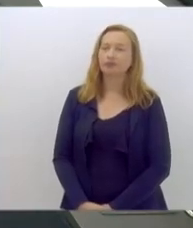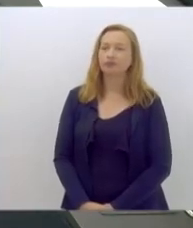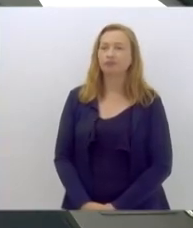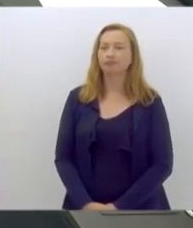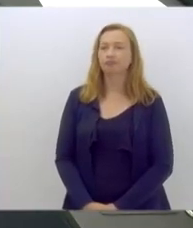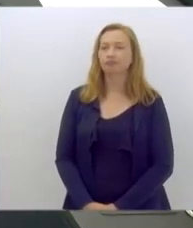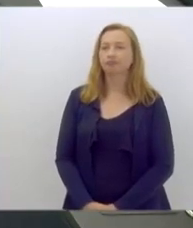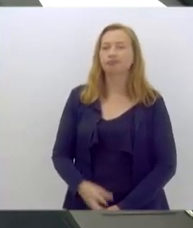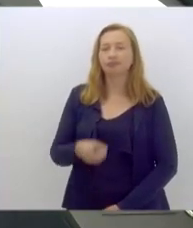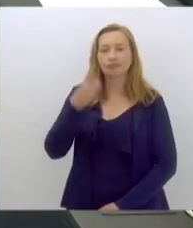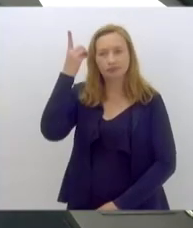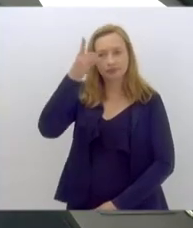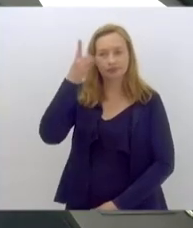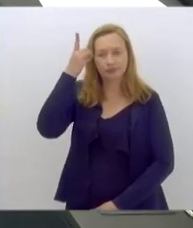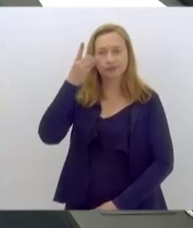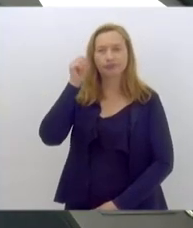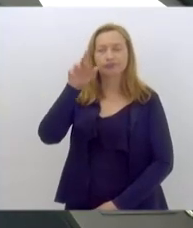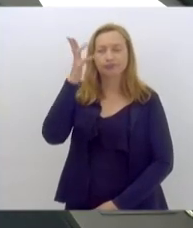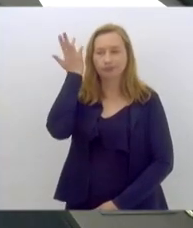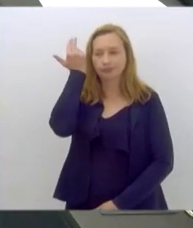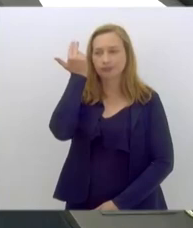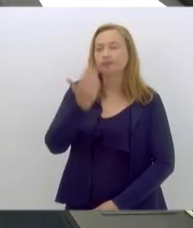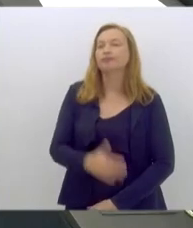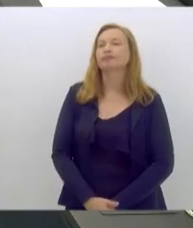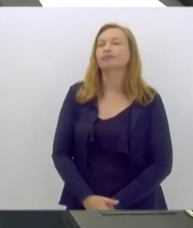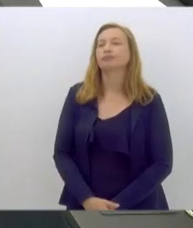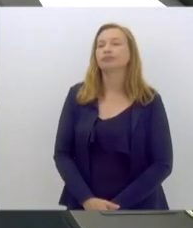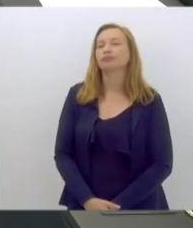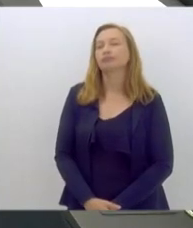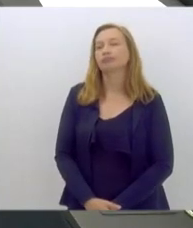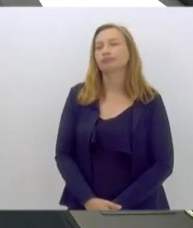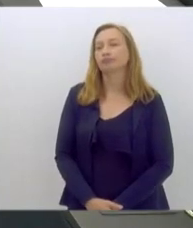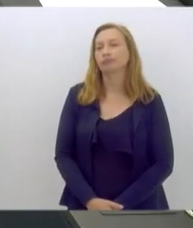Deputado Eliomar Coelho